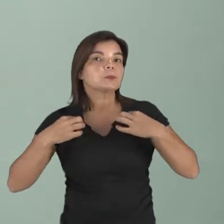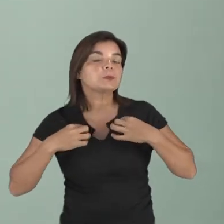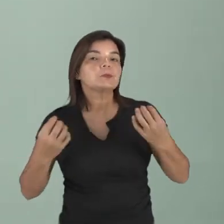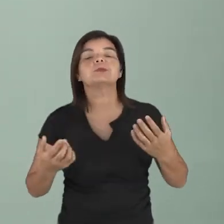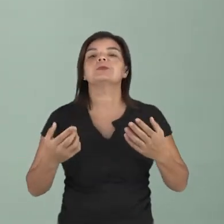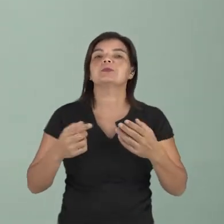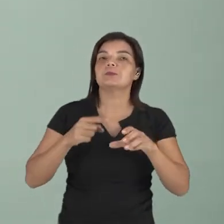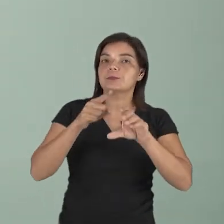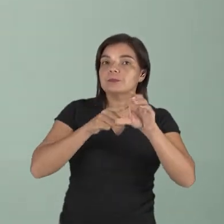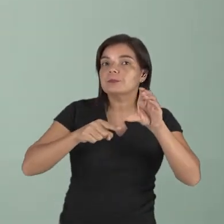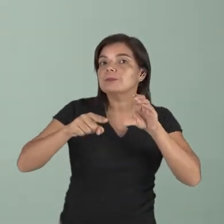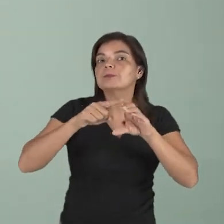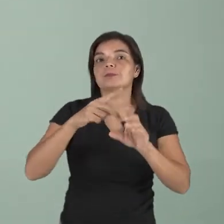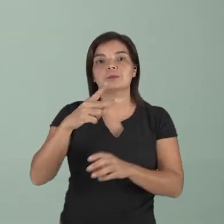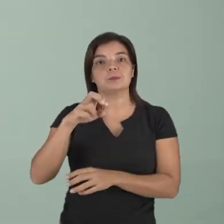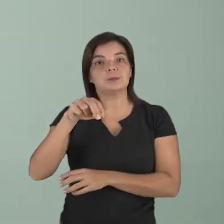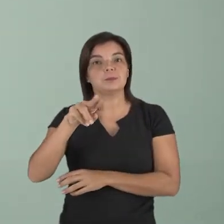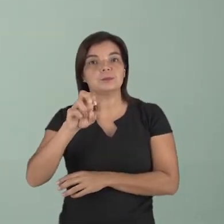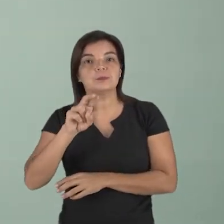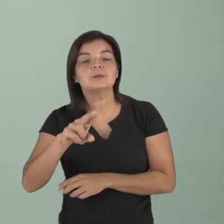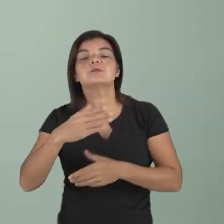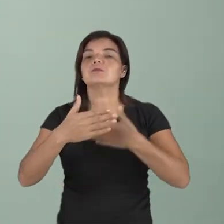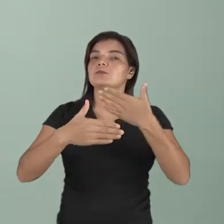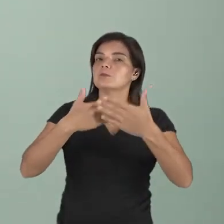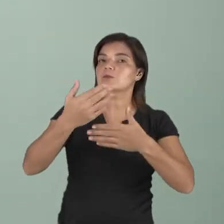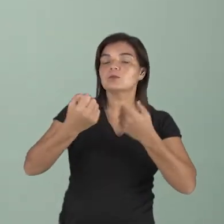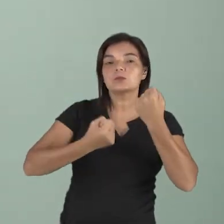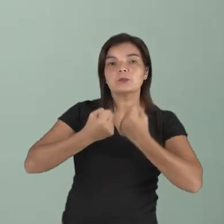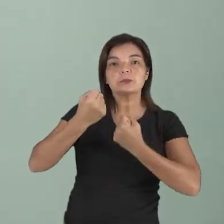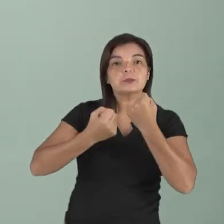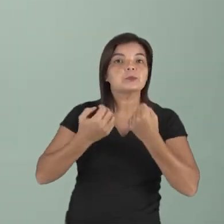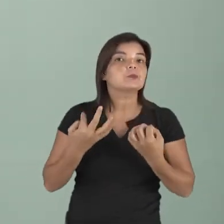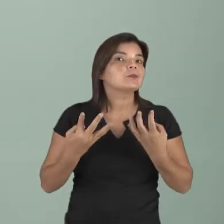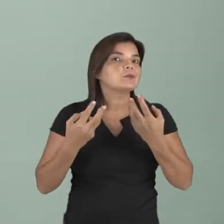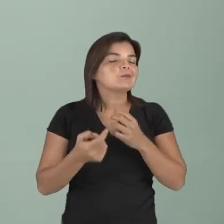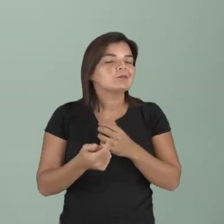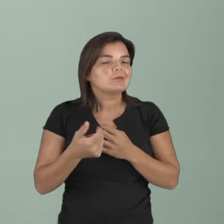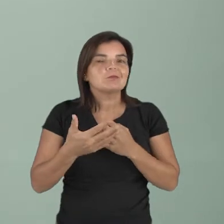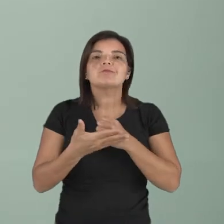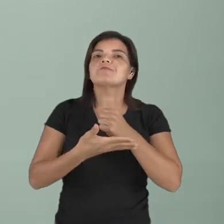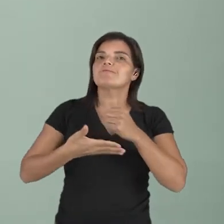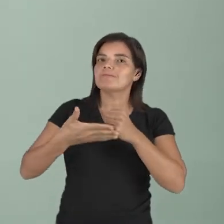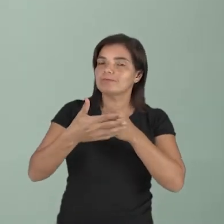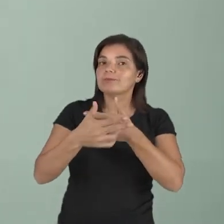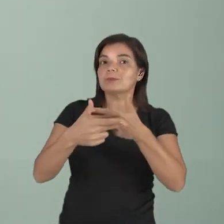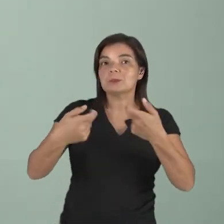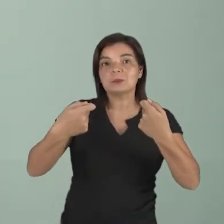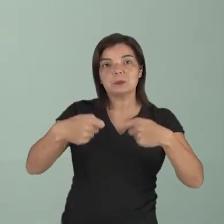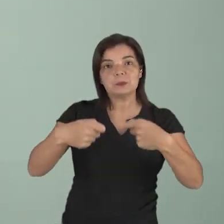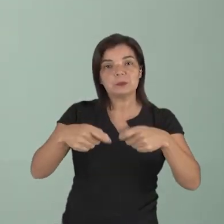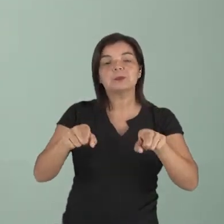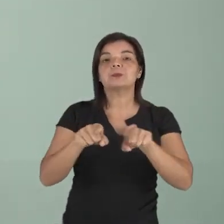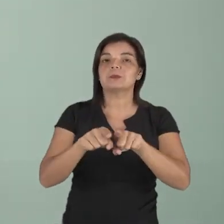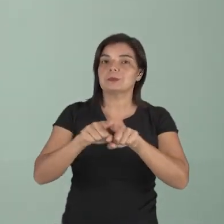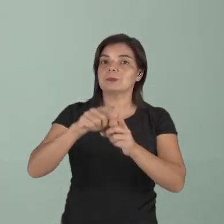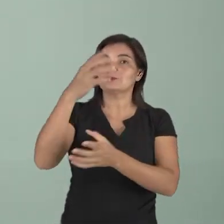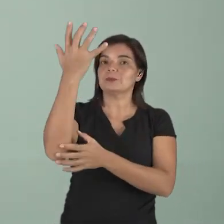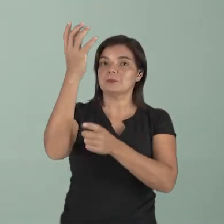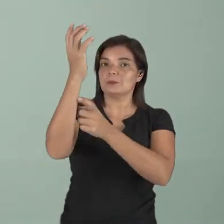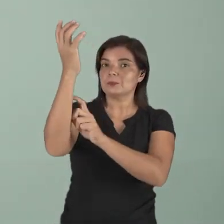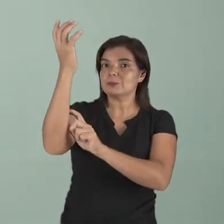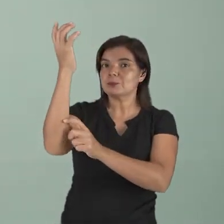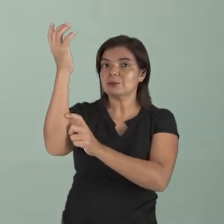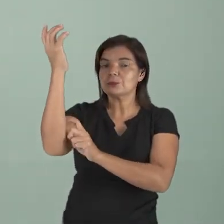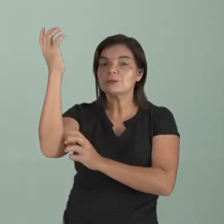a pneu, a processos de carro. Então, basicamente, muitas coisas precisavam desse produto.